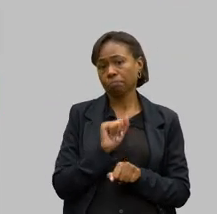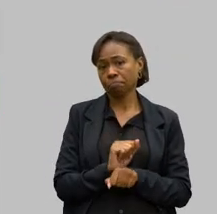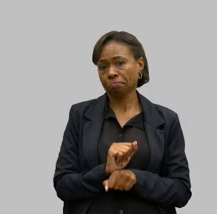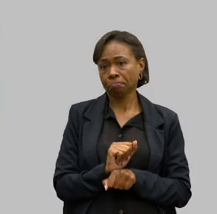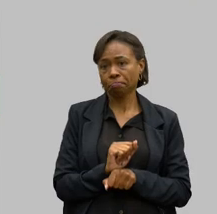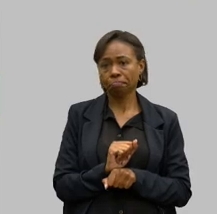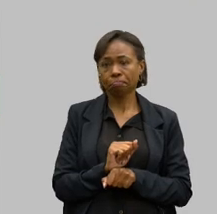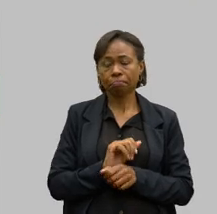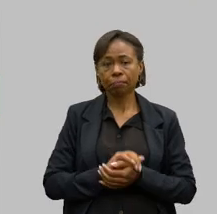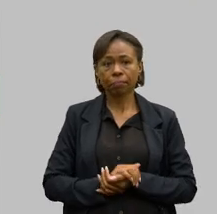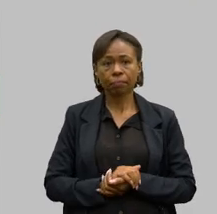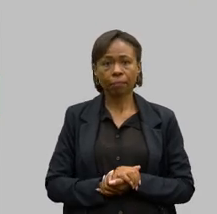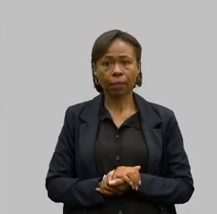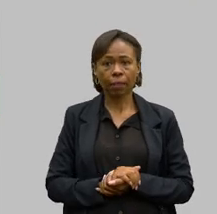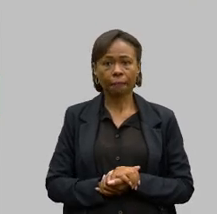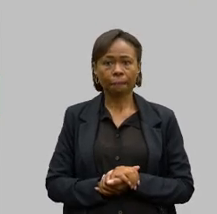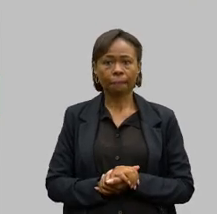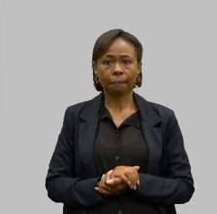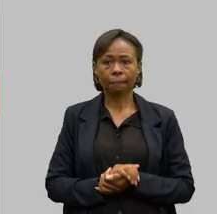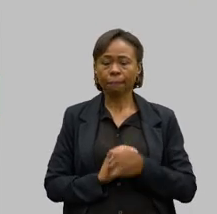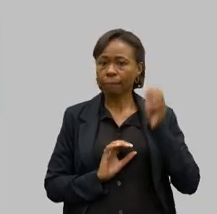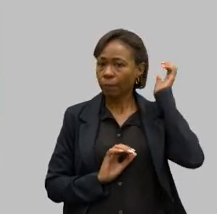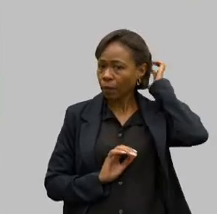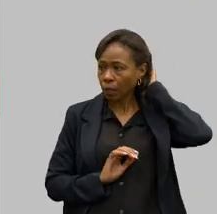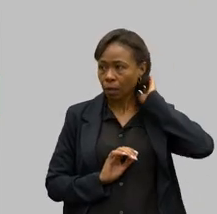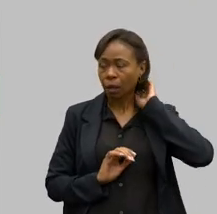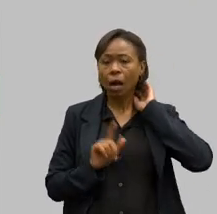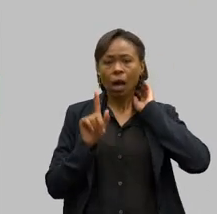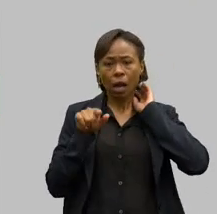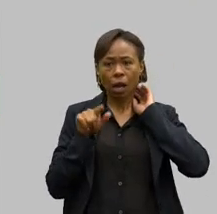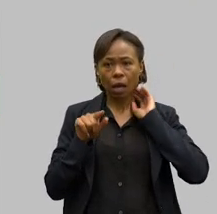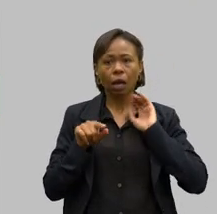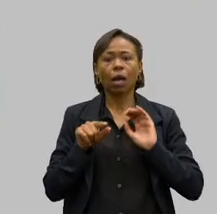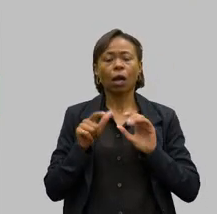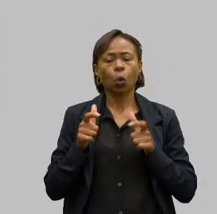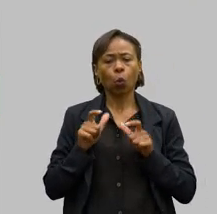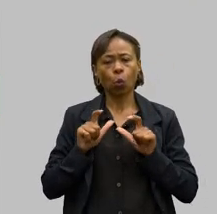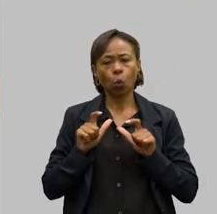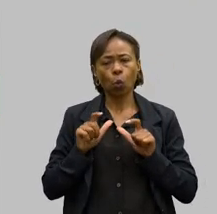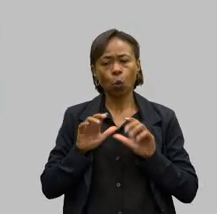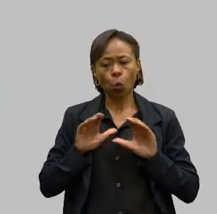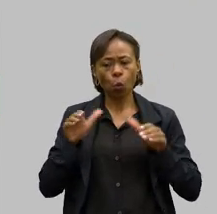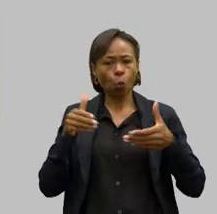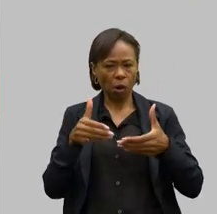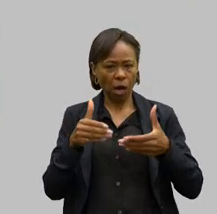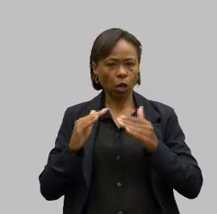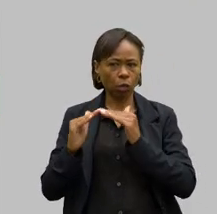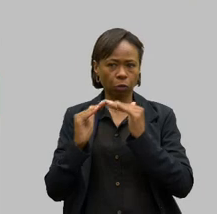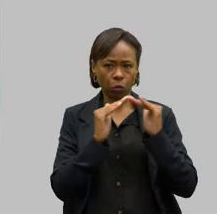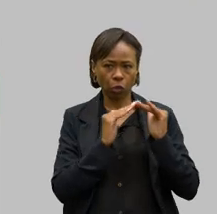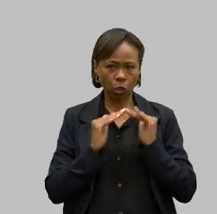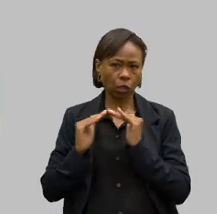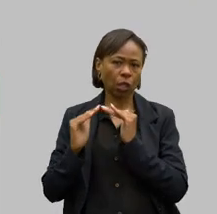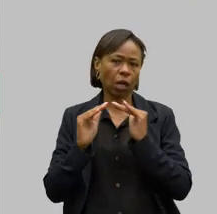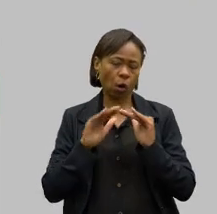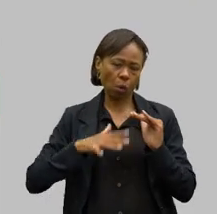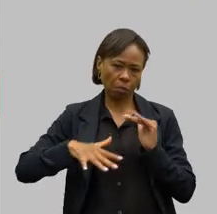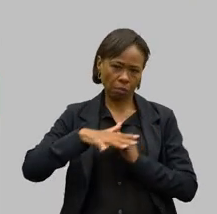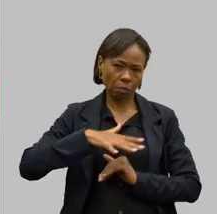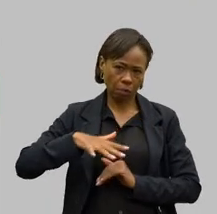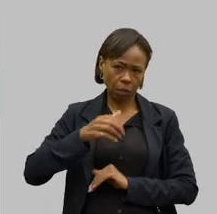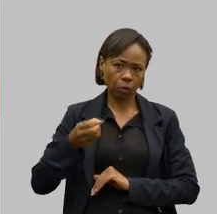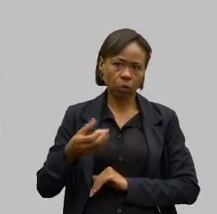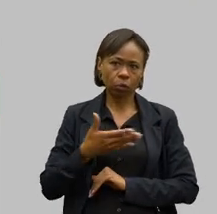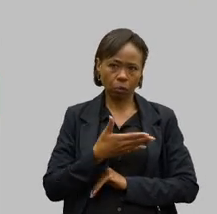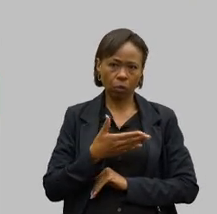É um conjunto habitacional que abriu lá? Não, é um conjunto habitacional e um bairro... Um bairro novo. Um bairro novo, exatamente,